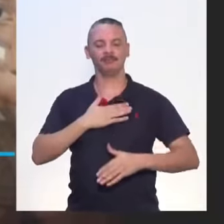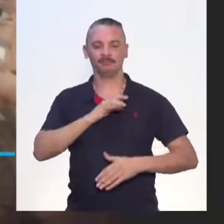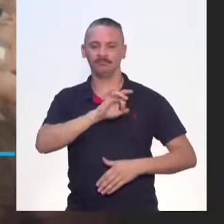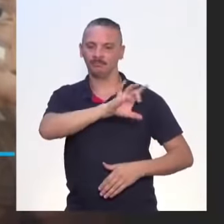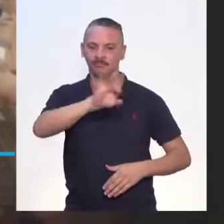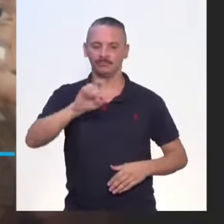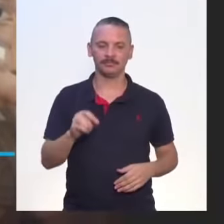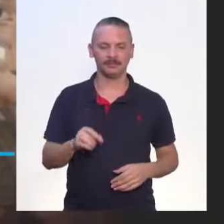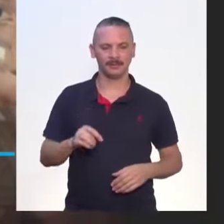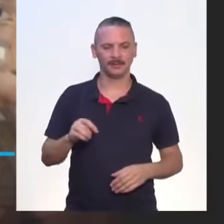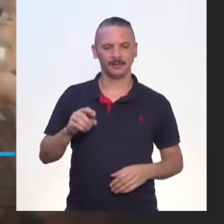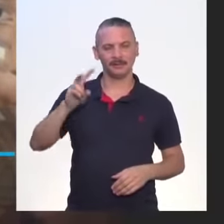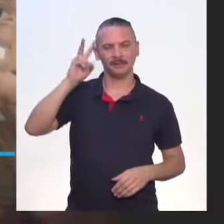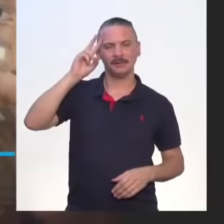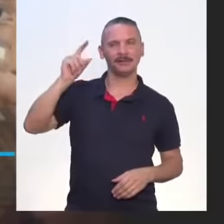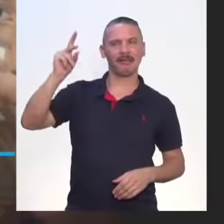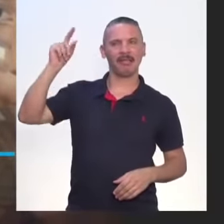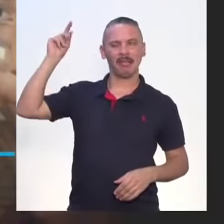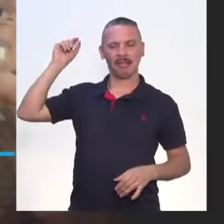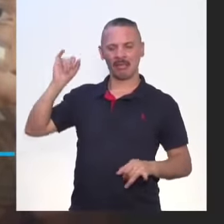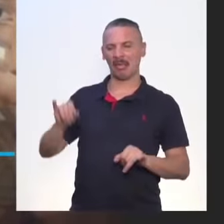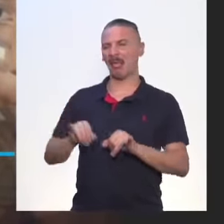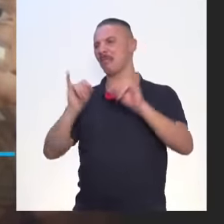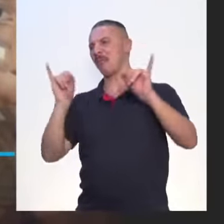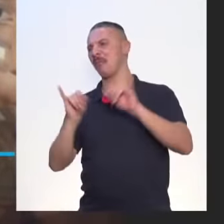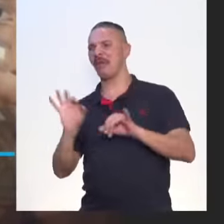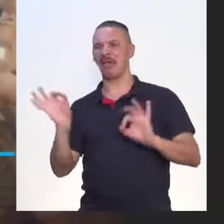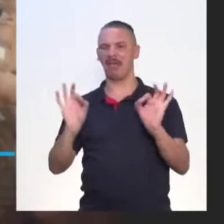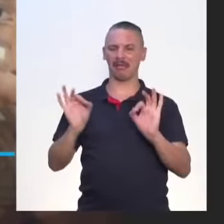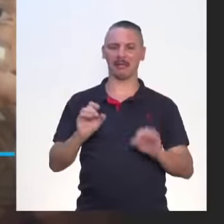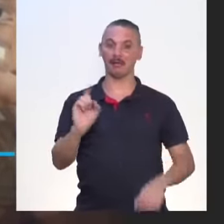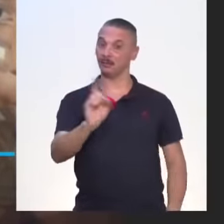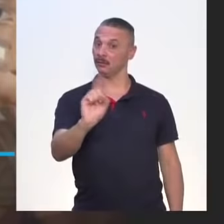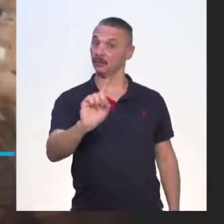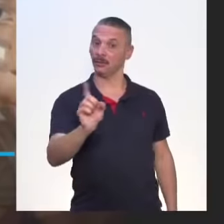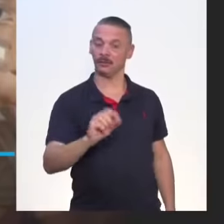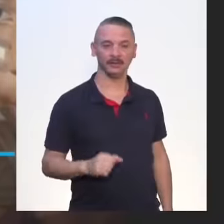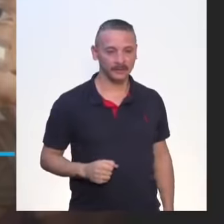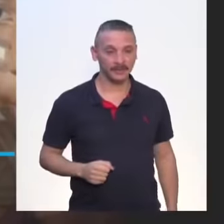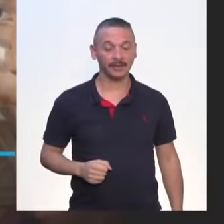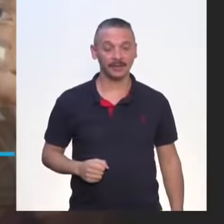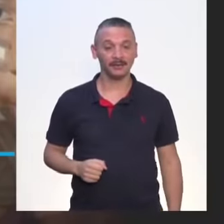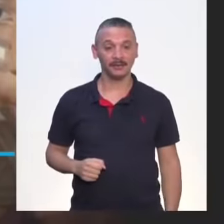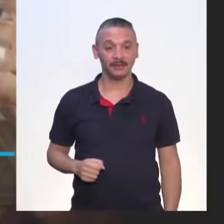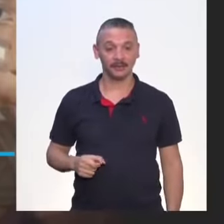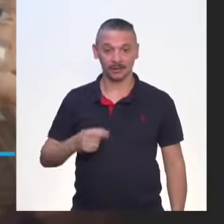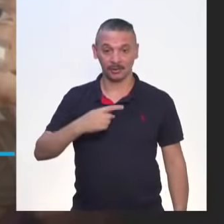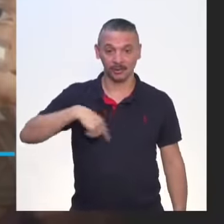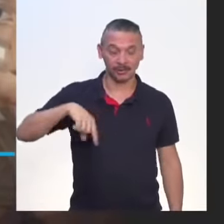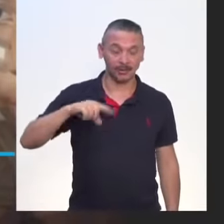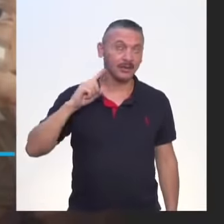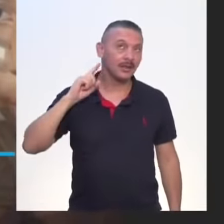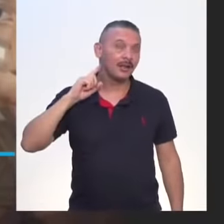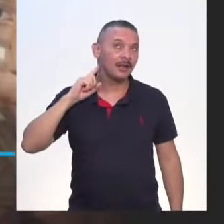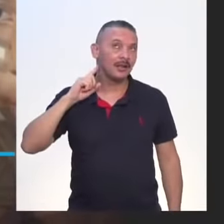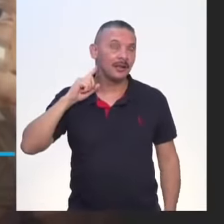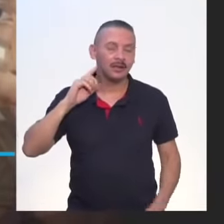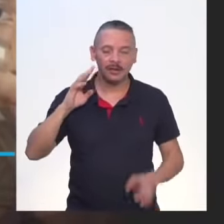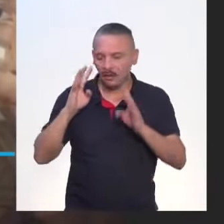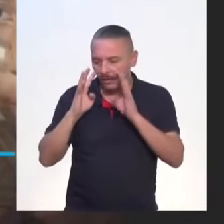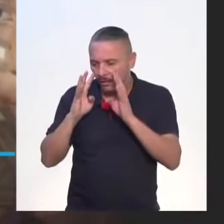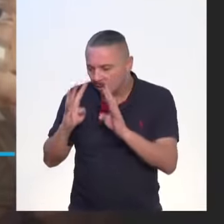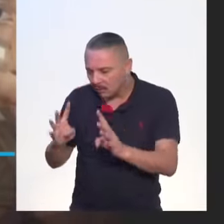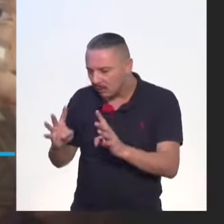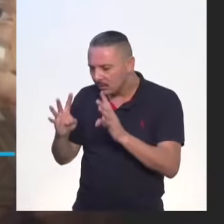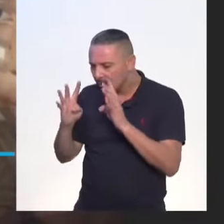histórias não são bobeiras, não é? Elas não são bobagens, elas têm ensinamento, mas para a gente ouvir essas histórias, a